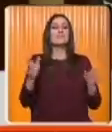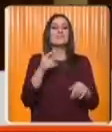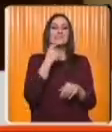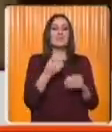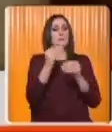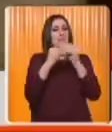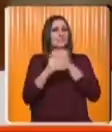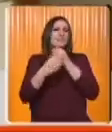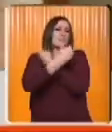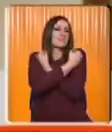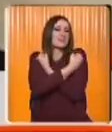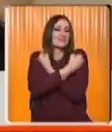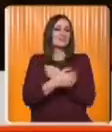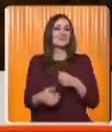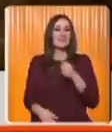merece? Um beijo, um abraço, vá.